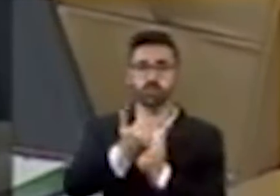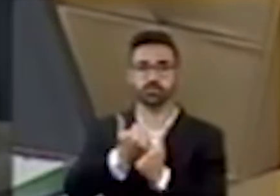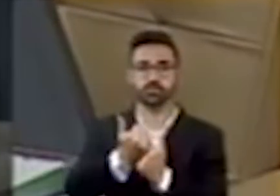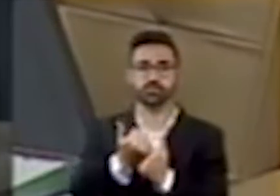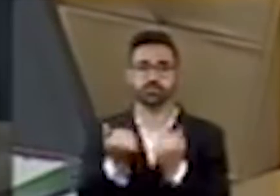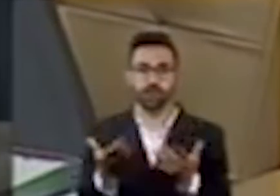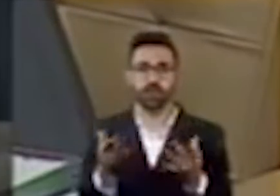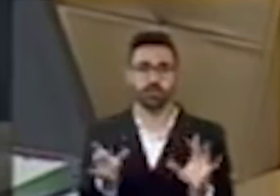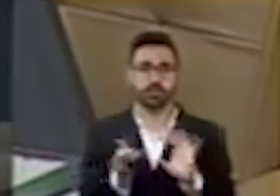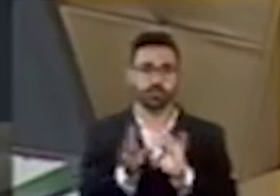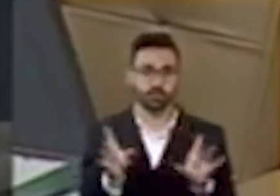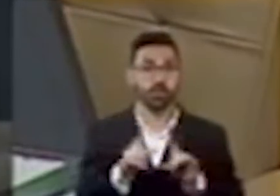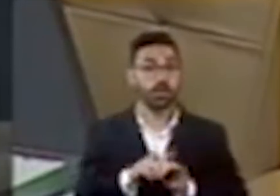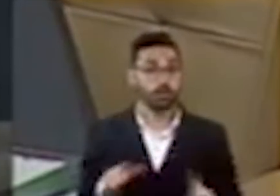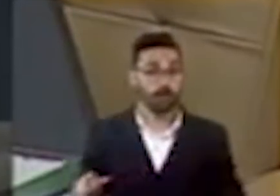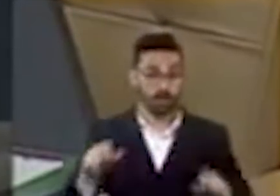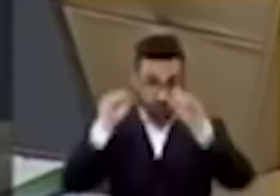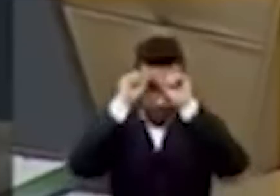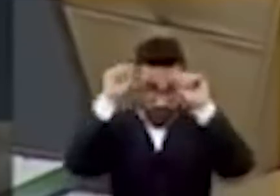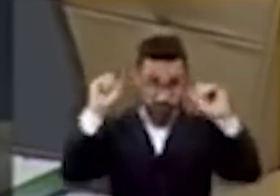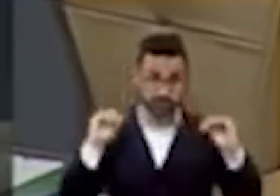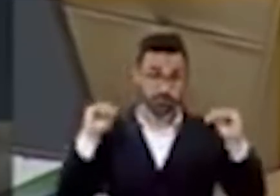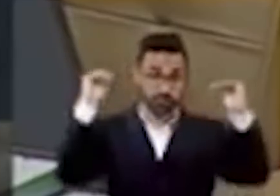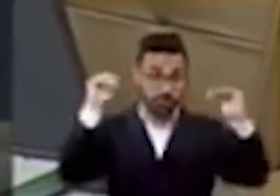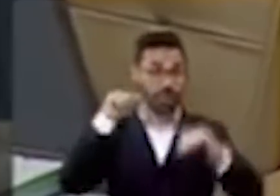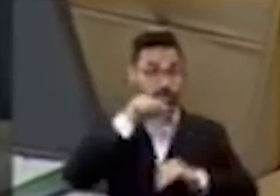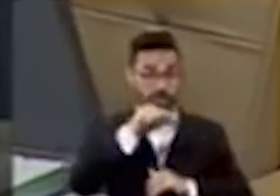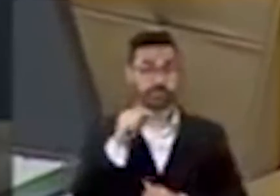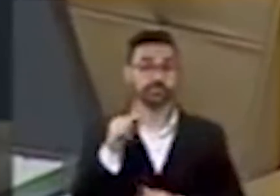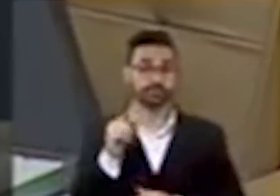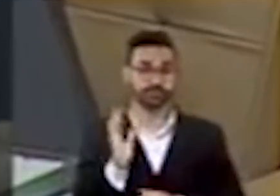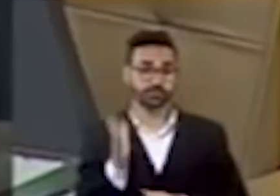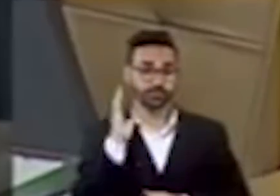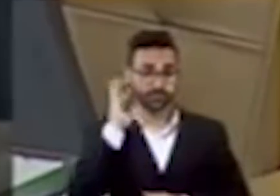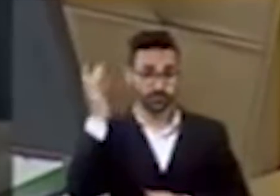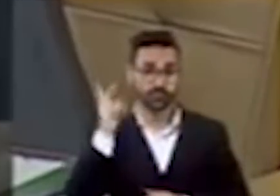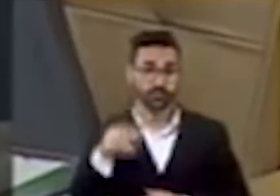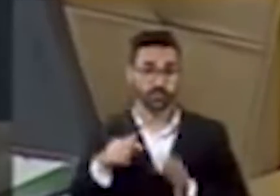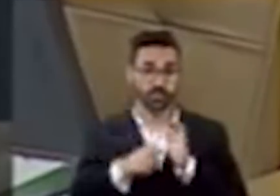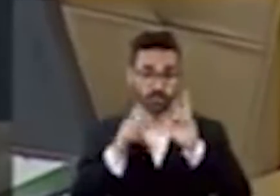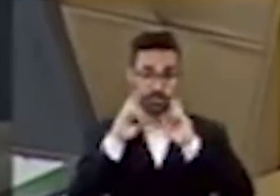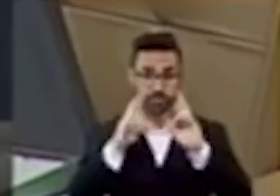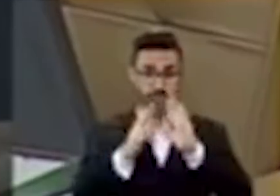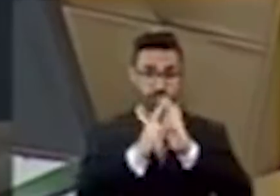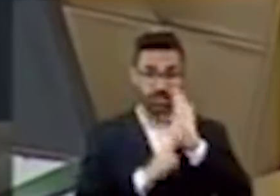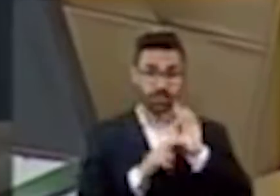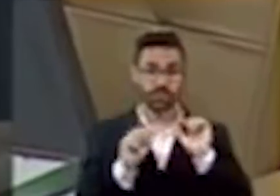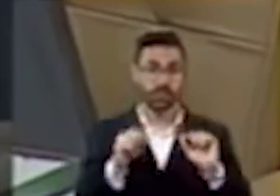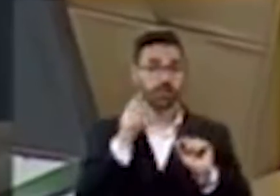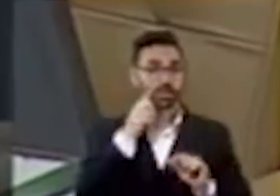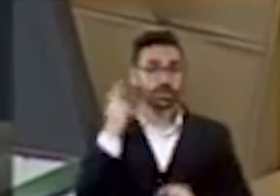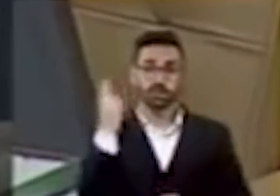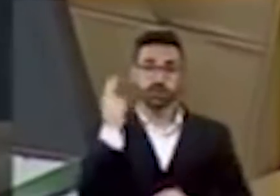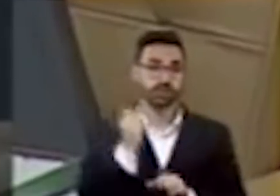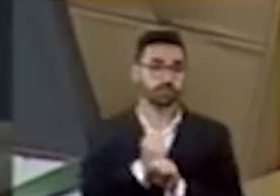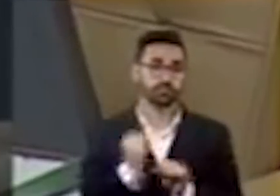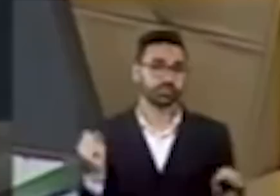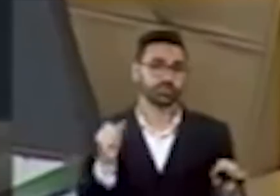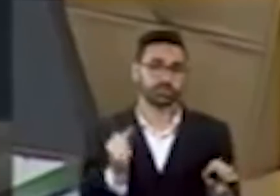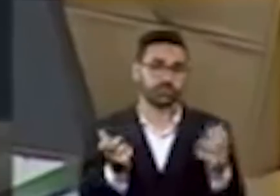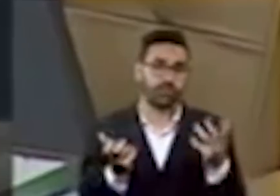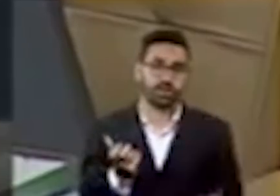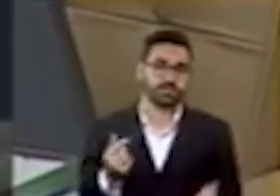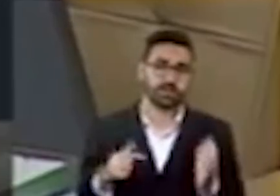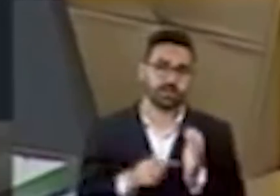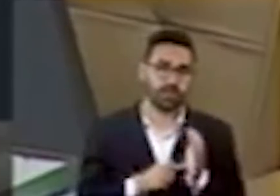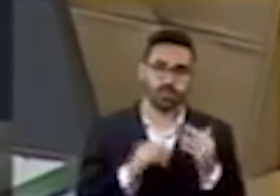concluiu aquela alta corte, de acordo com o marco normativo, pela impossibilidade jurídica do pedido.